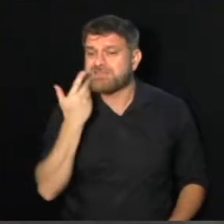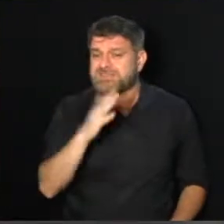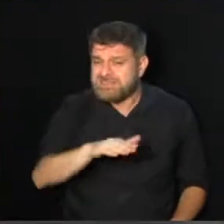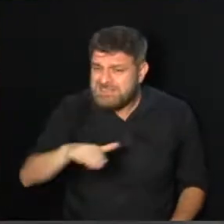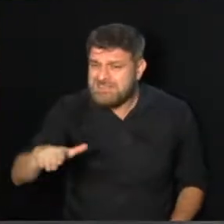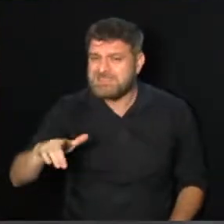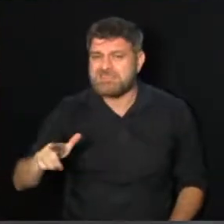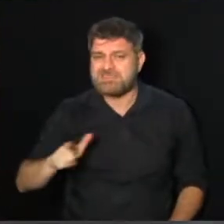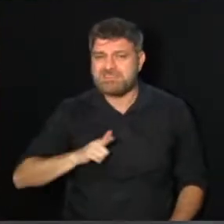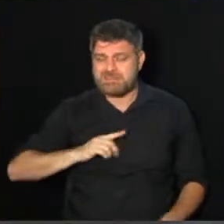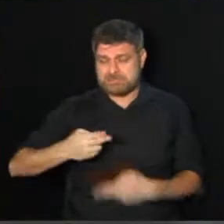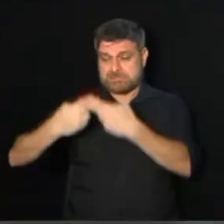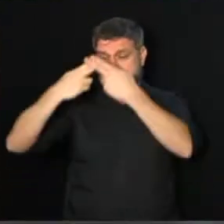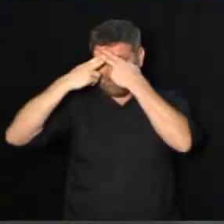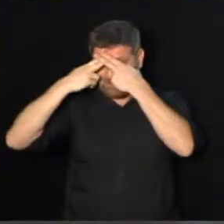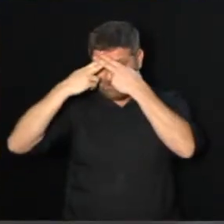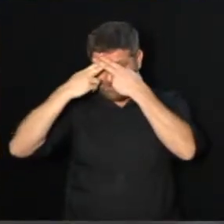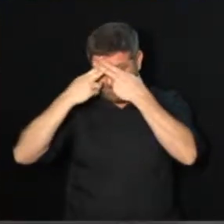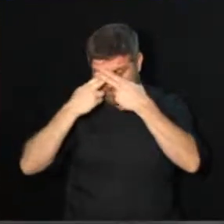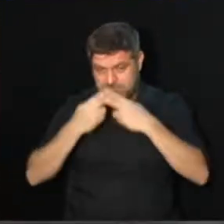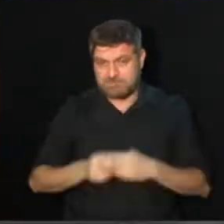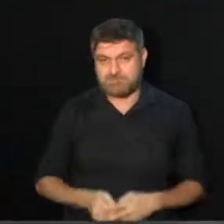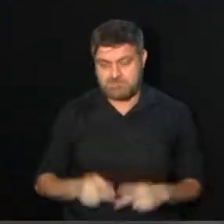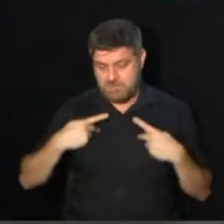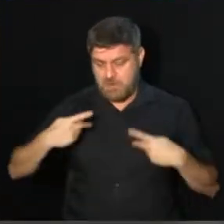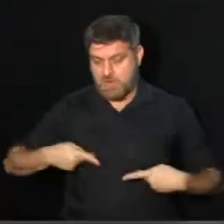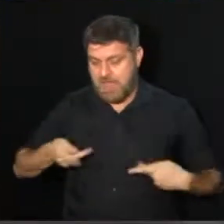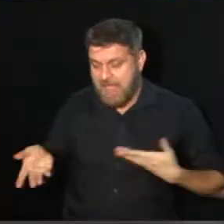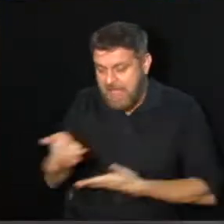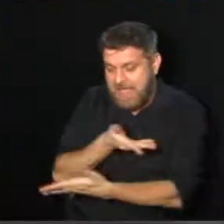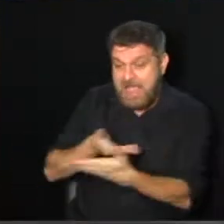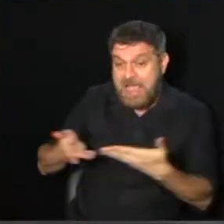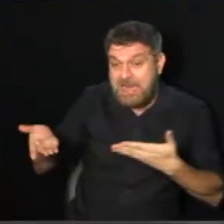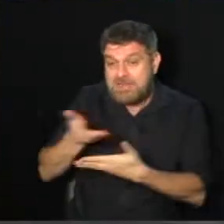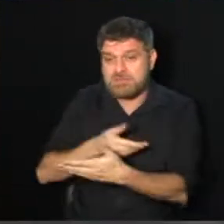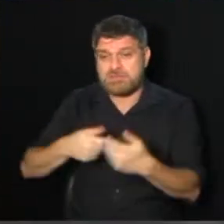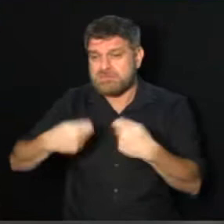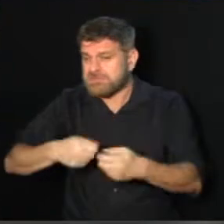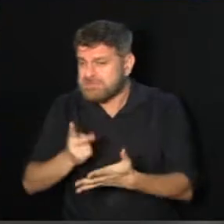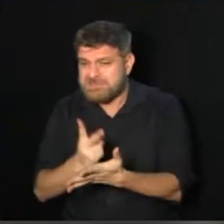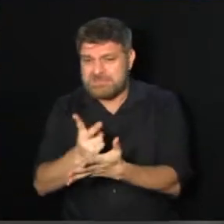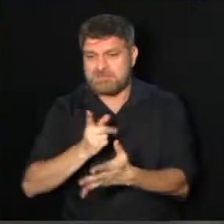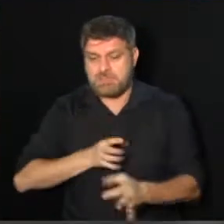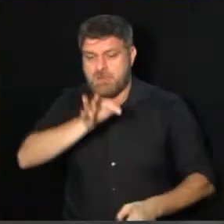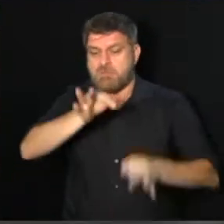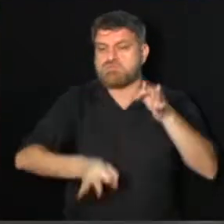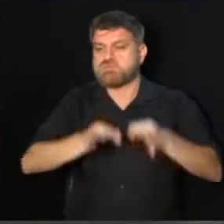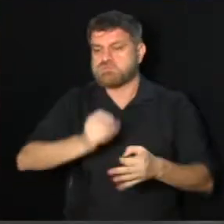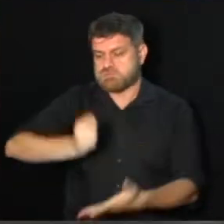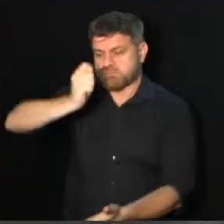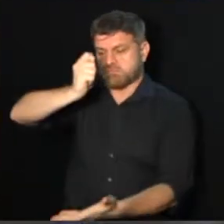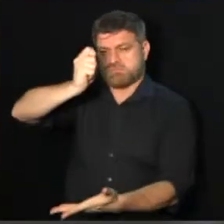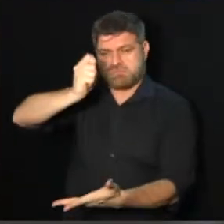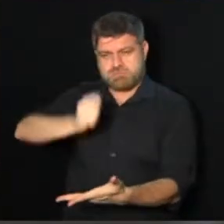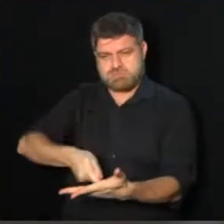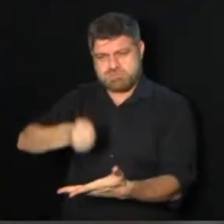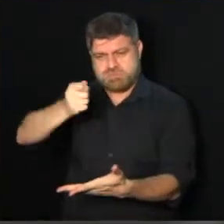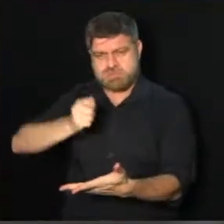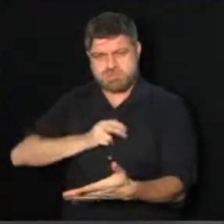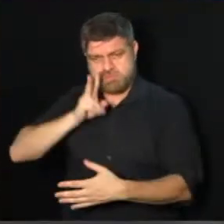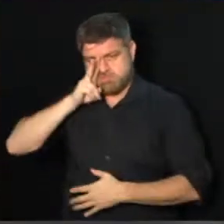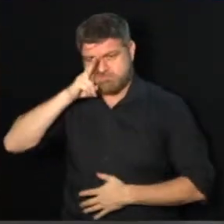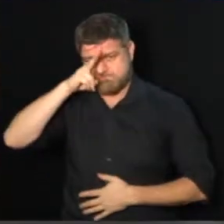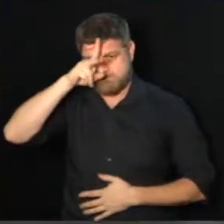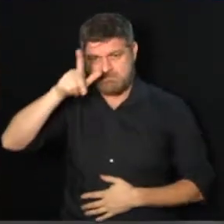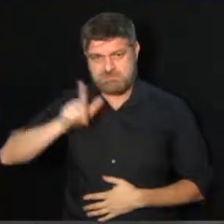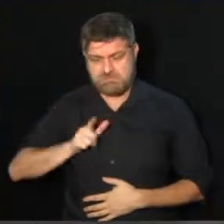crianças, como se as relações humanas pudessem ou necessitassem sempre do poder imperativo da força